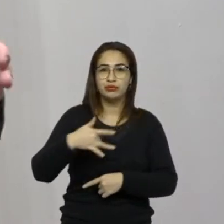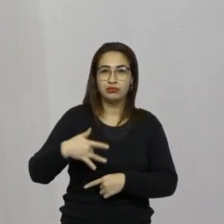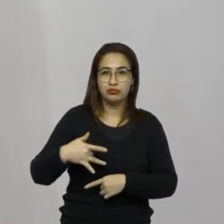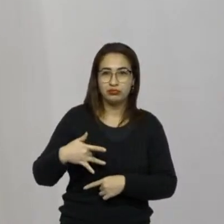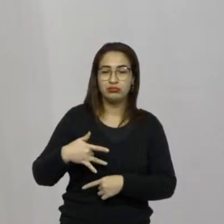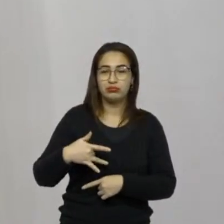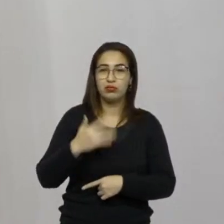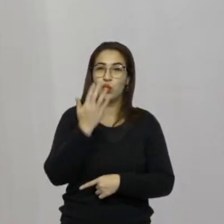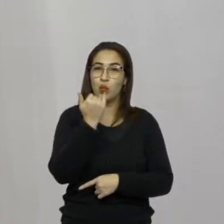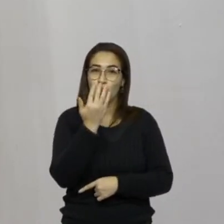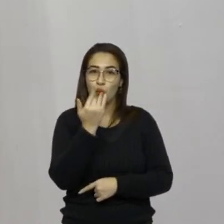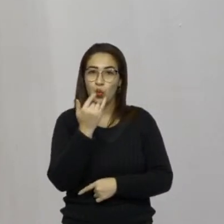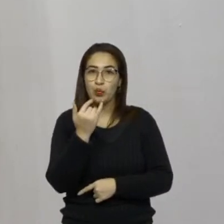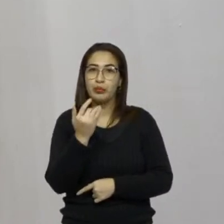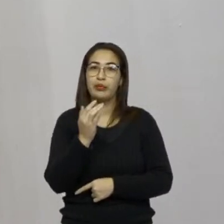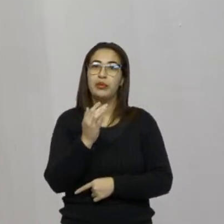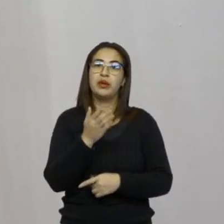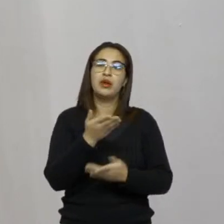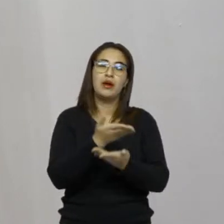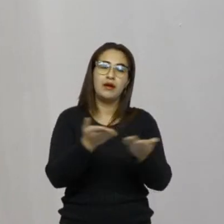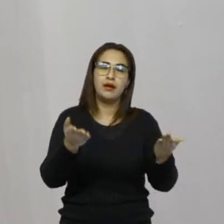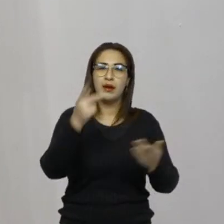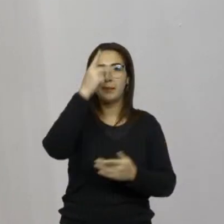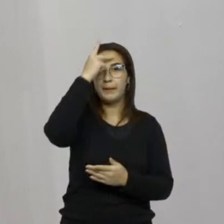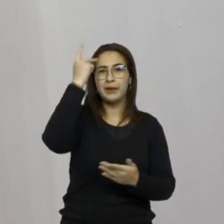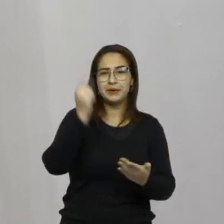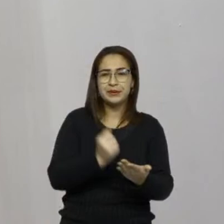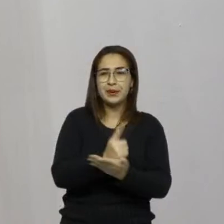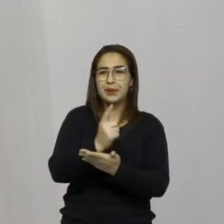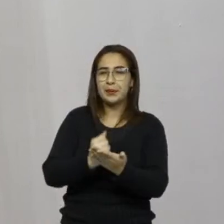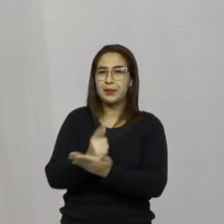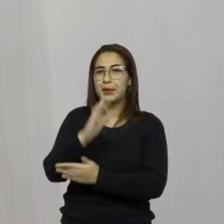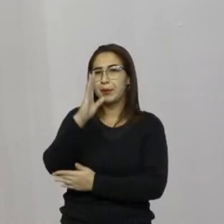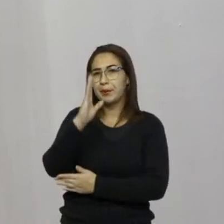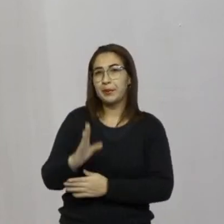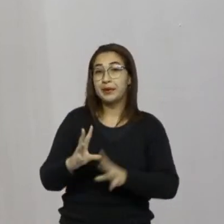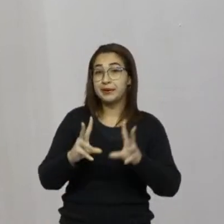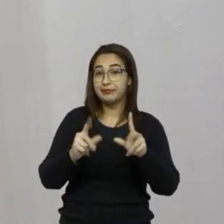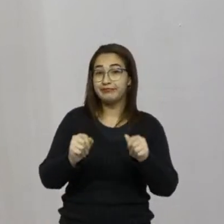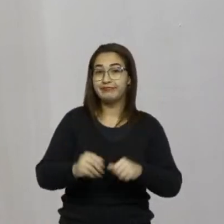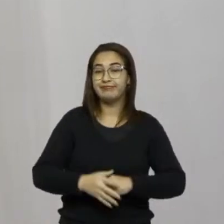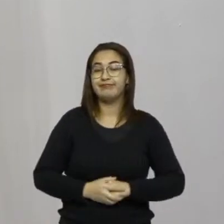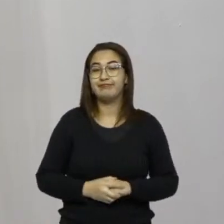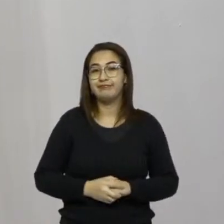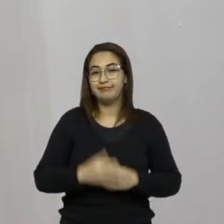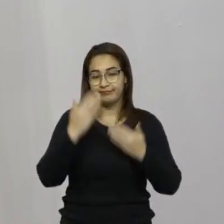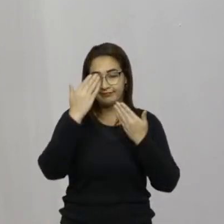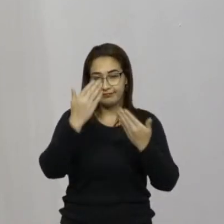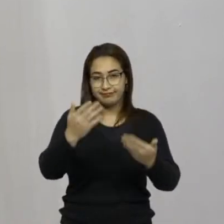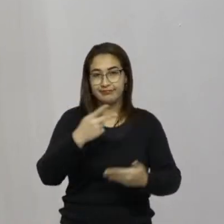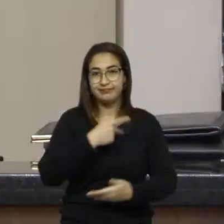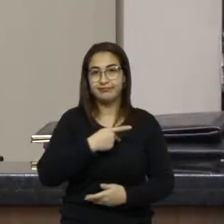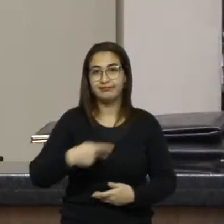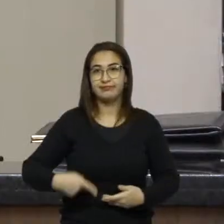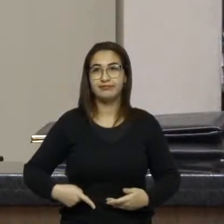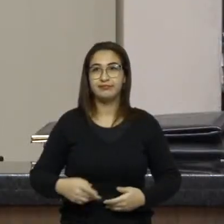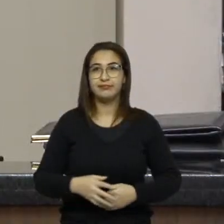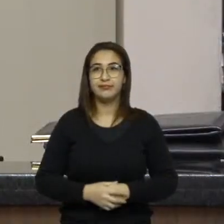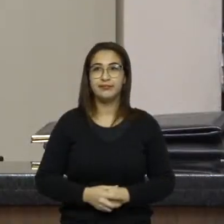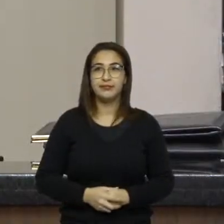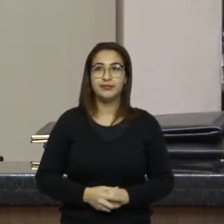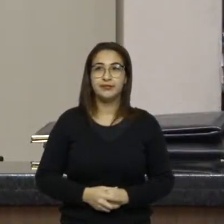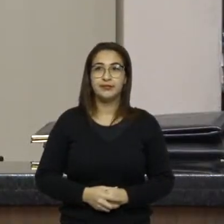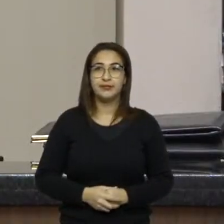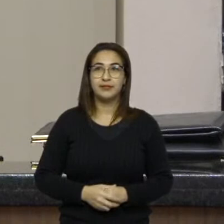que chega à mesa de todos os nossos brasileiros e brasileiras. Obrigado, senhor presidente. Obrigado,